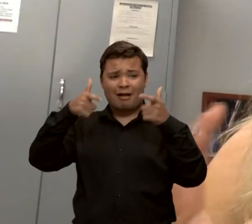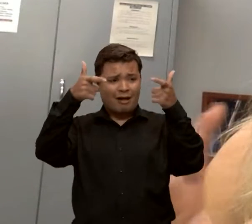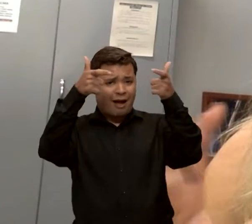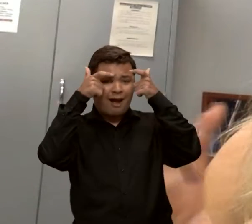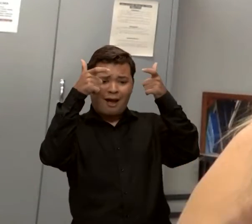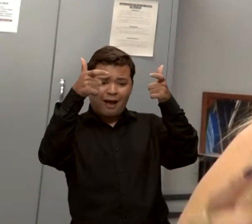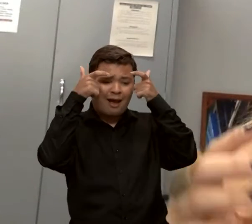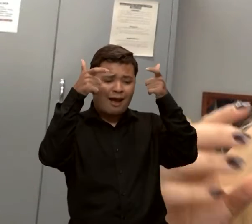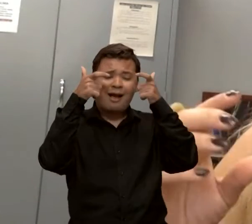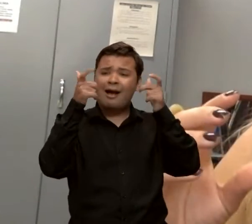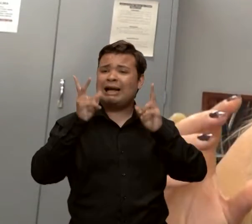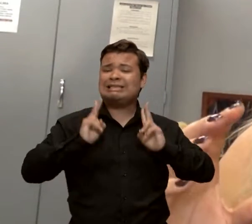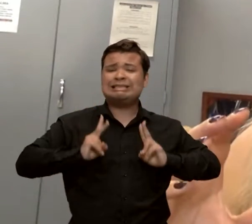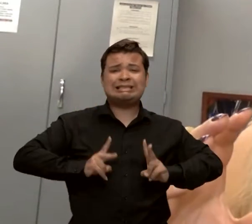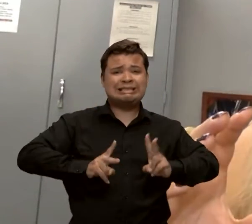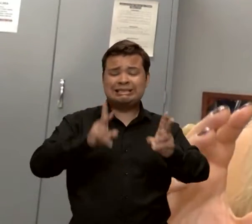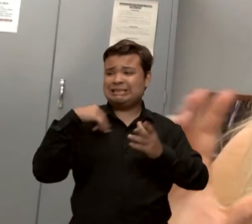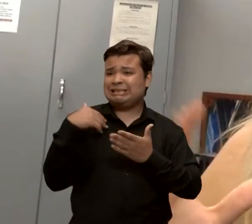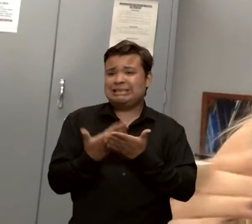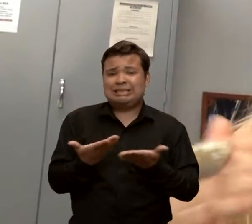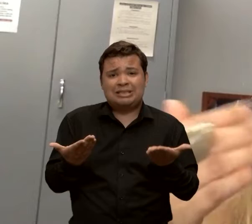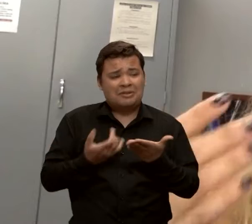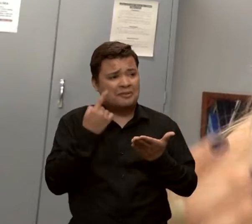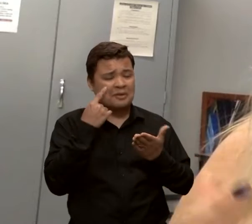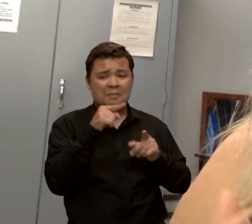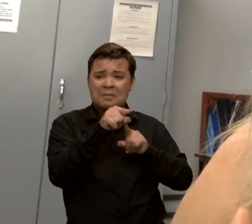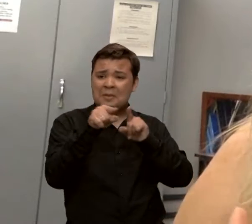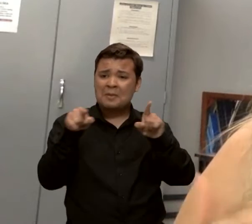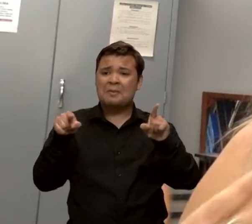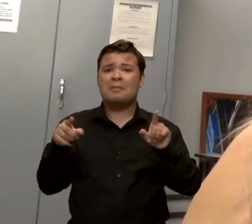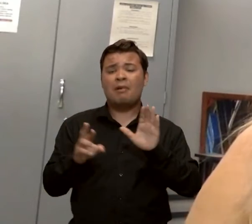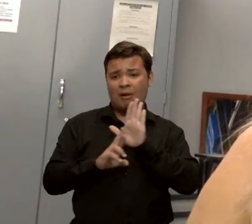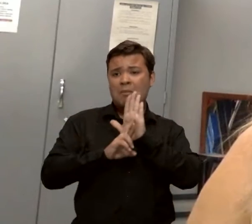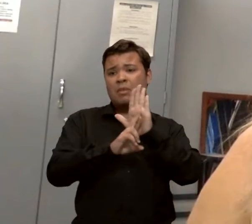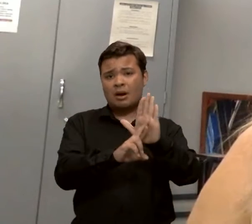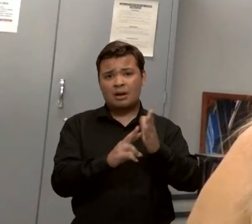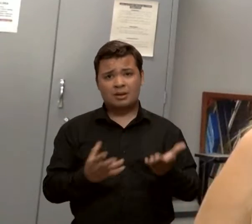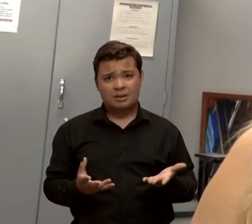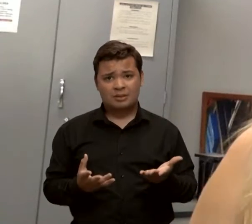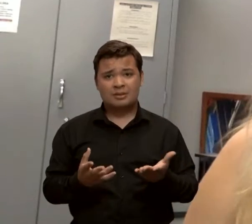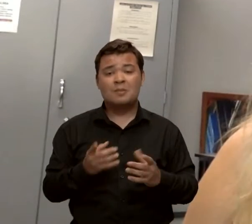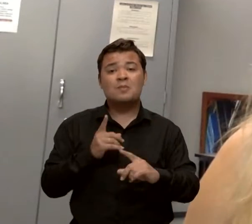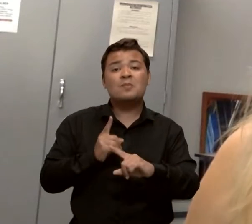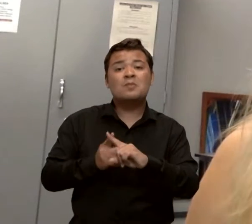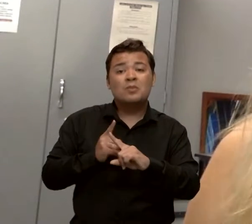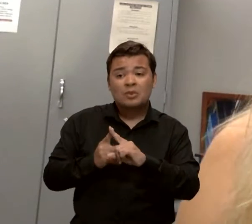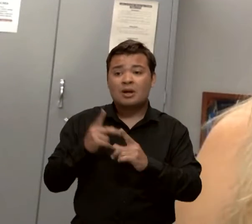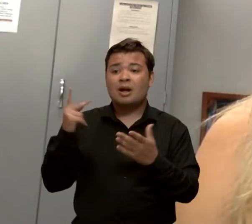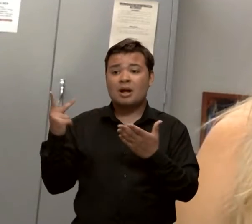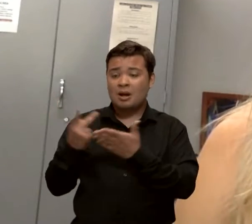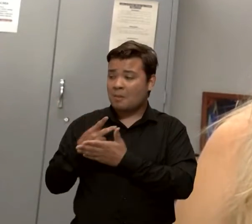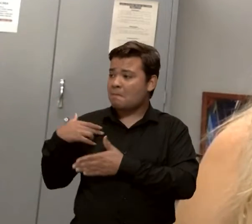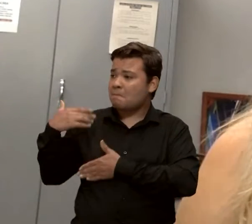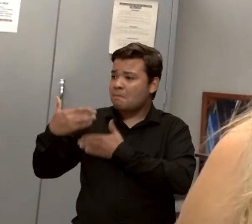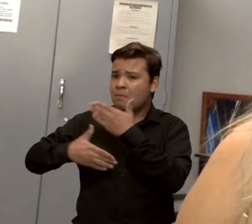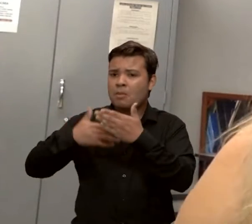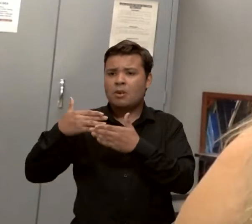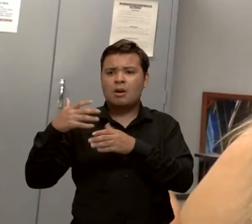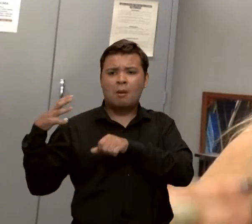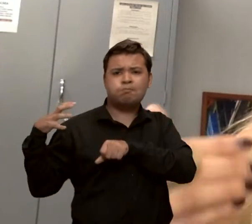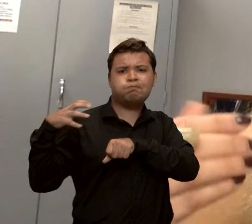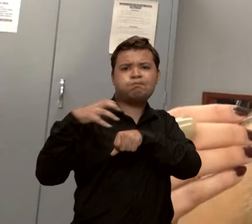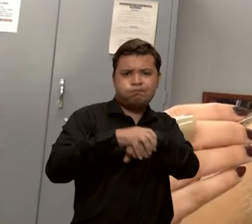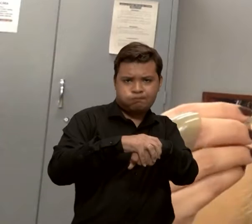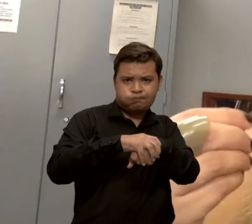as figuras, né? E é muito no nosso imaginário pelo nosso processo colonial.